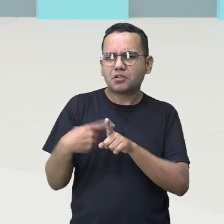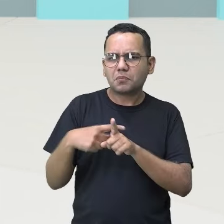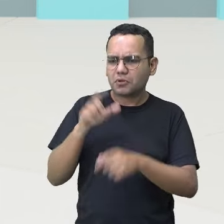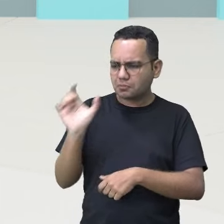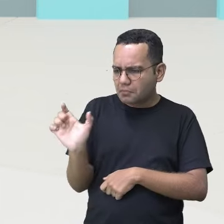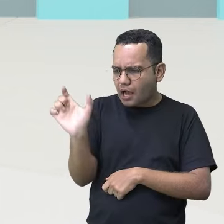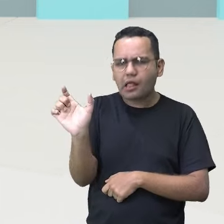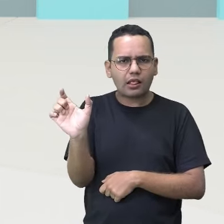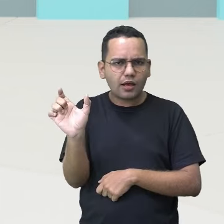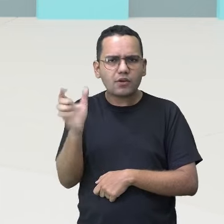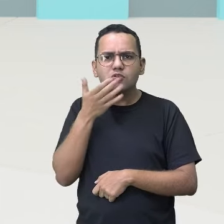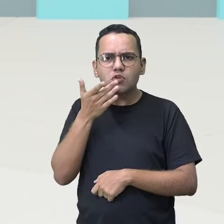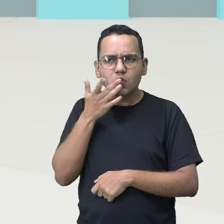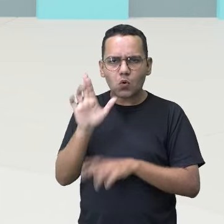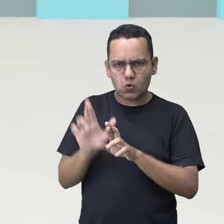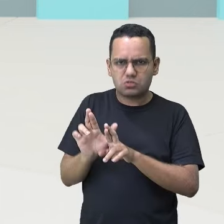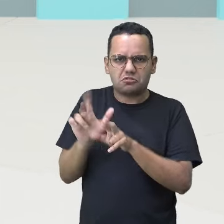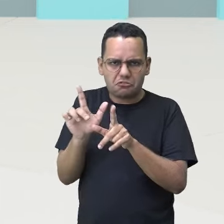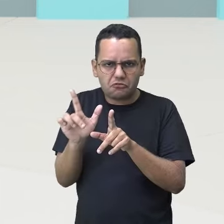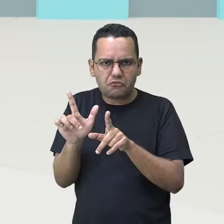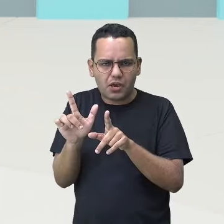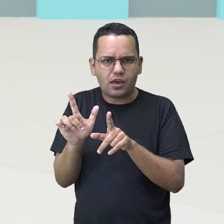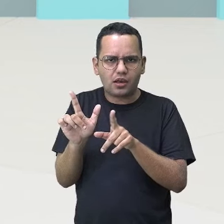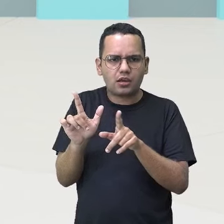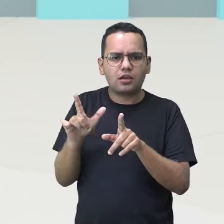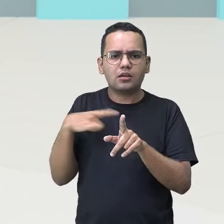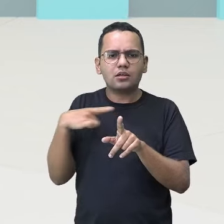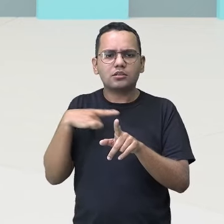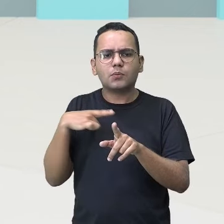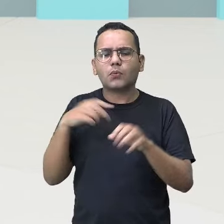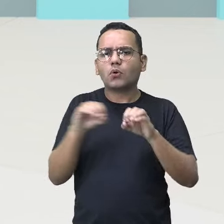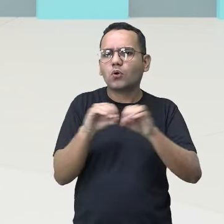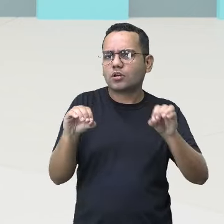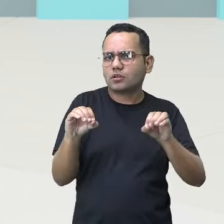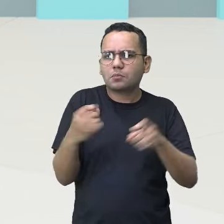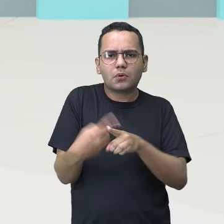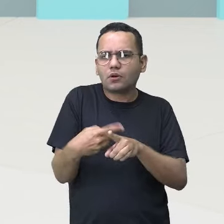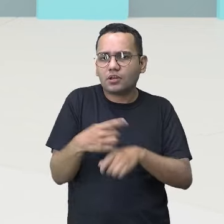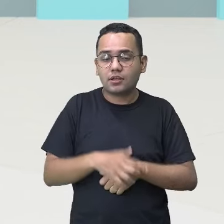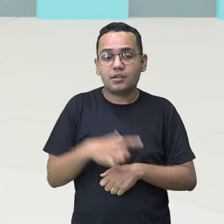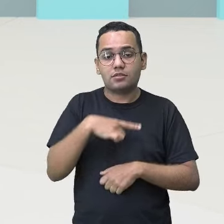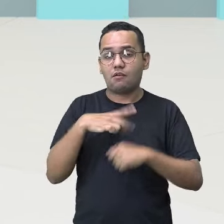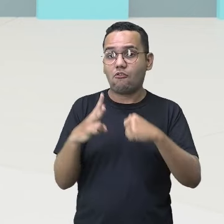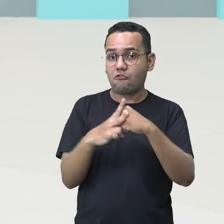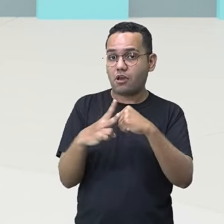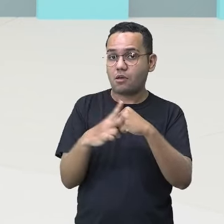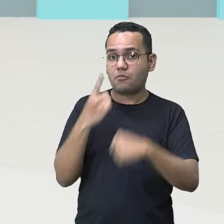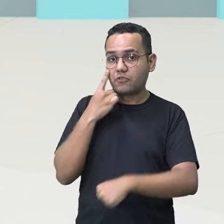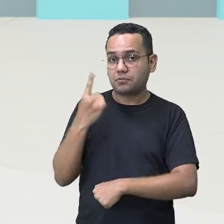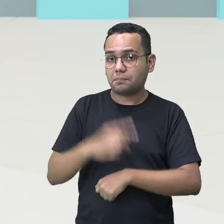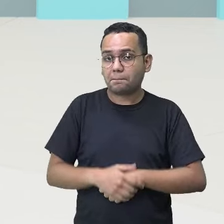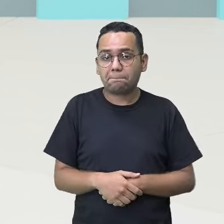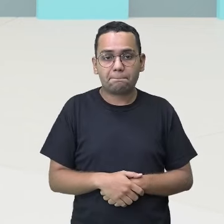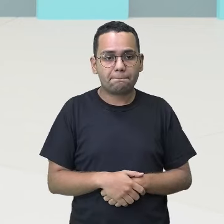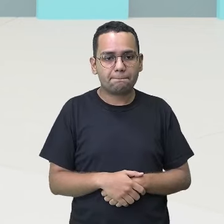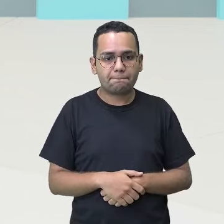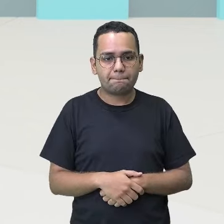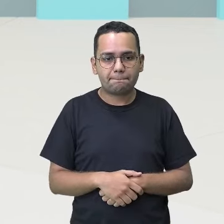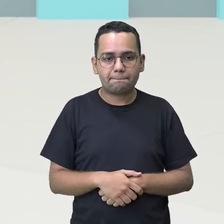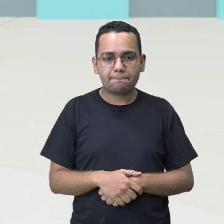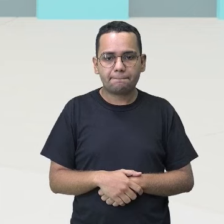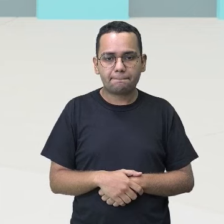destaque essa frase em destaque se chama de oração porque tem um verbo não é gente se você olhar ali ó que